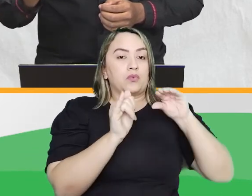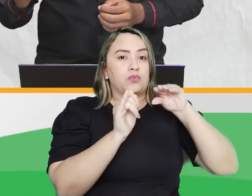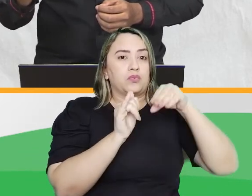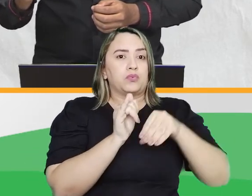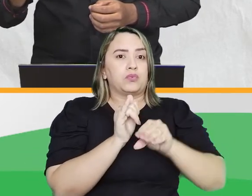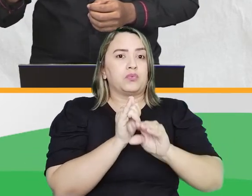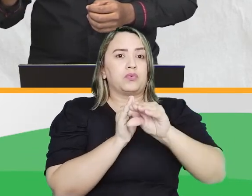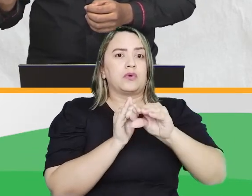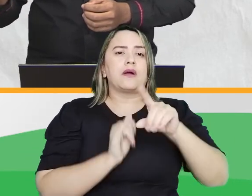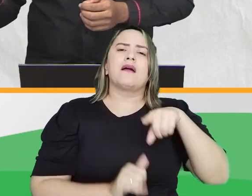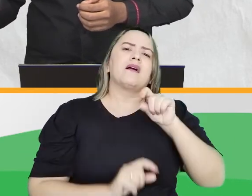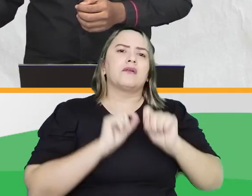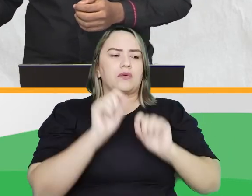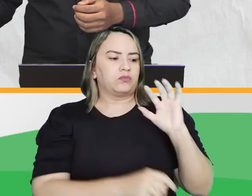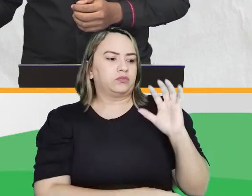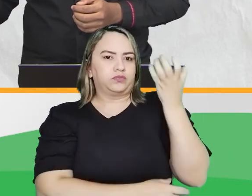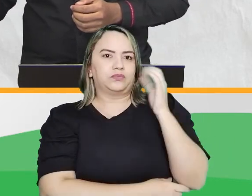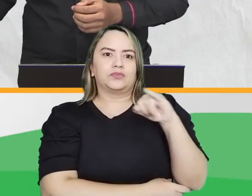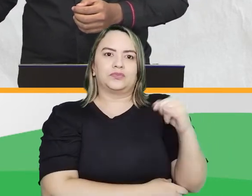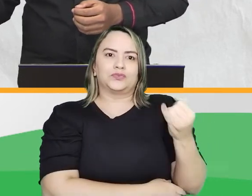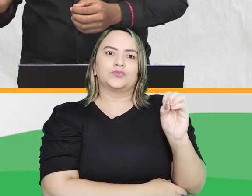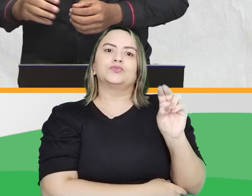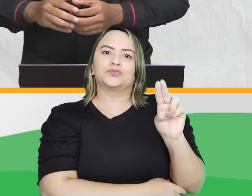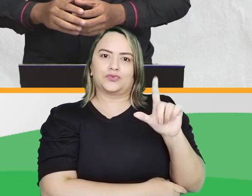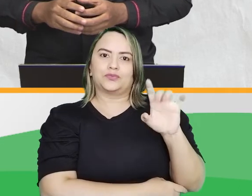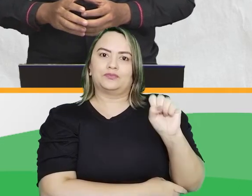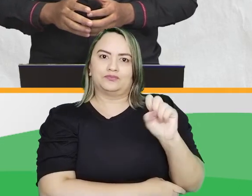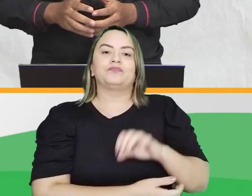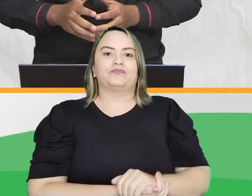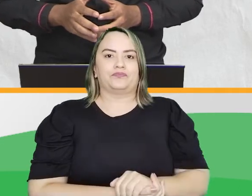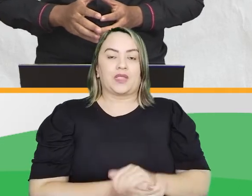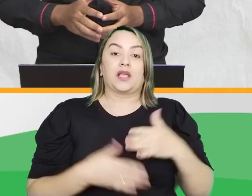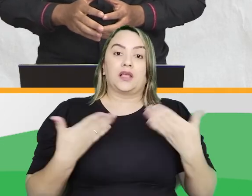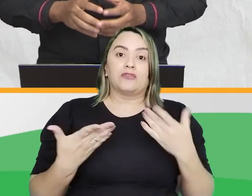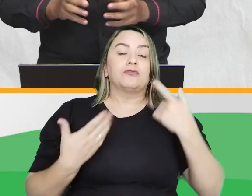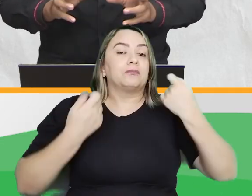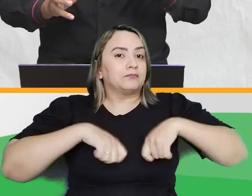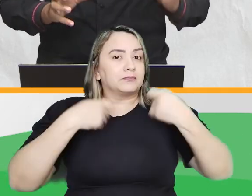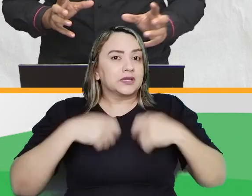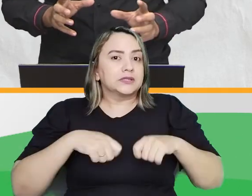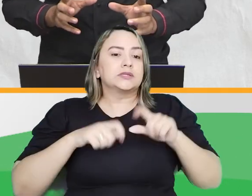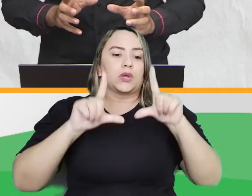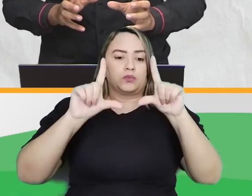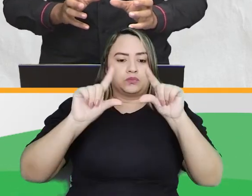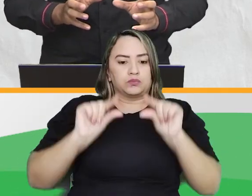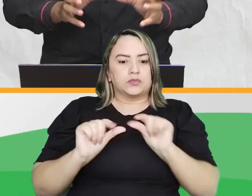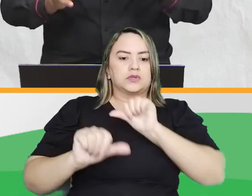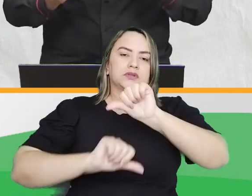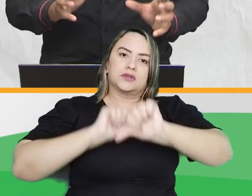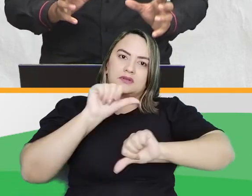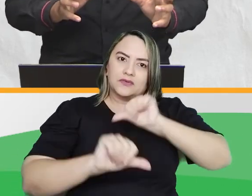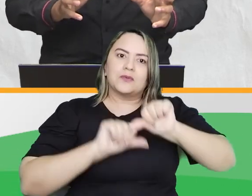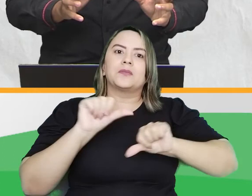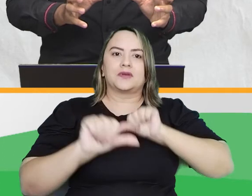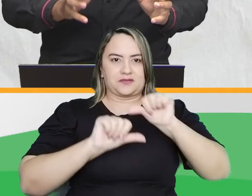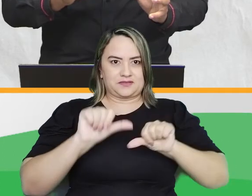Essa transformação de energia elétrica em energia térmica, a gente chama isso de efeito Joule, tá bem? Então, o objetivo é você diminuir o efeito Joule, ou